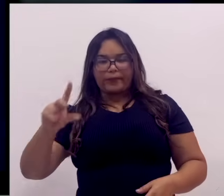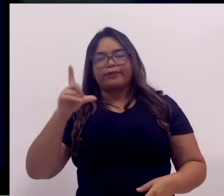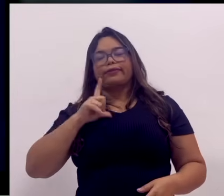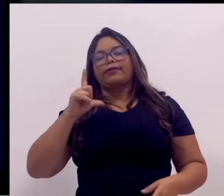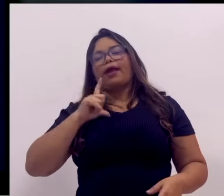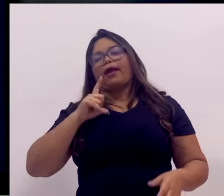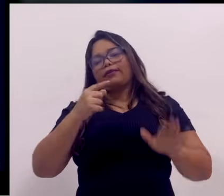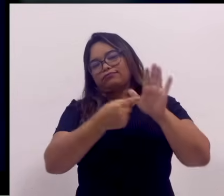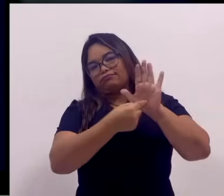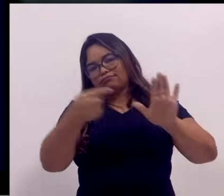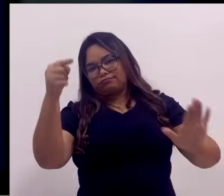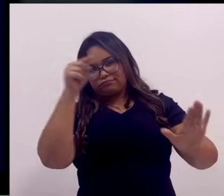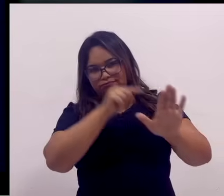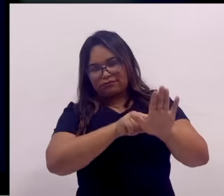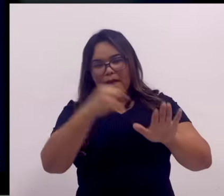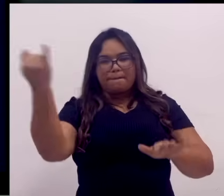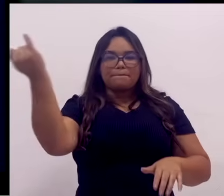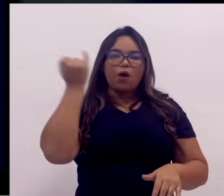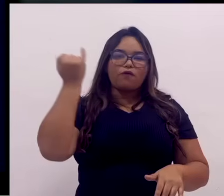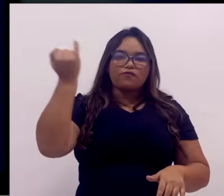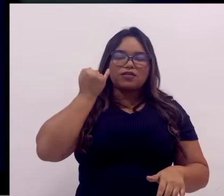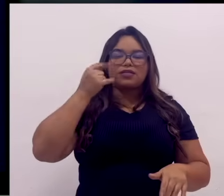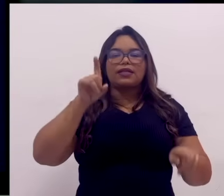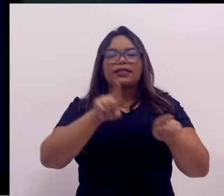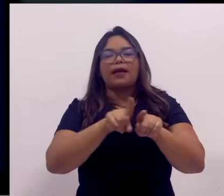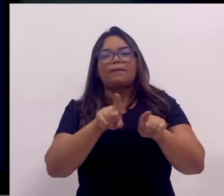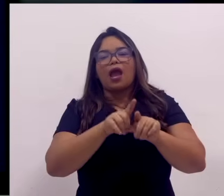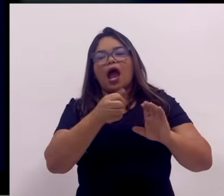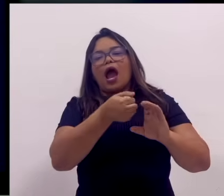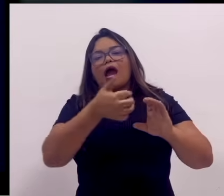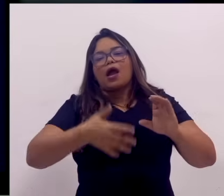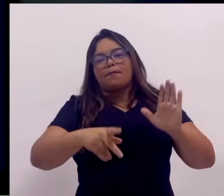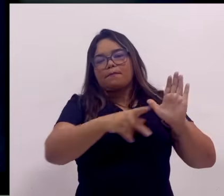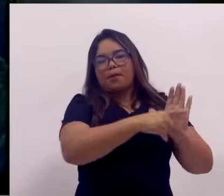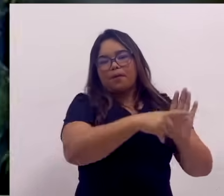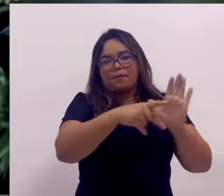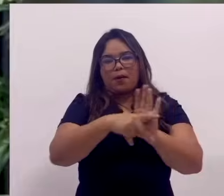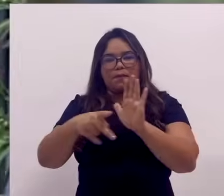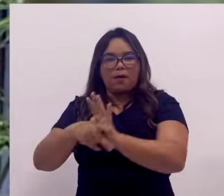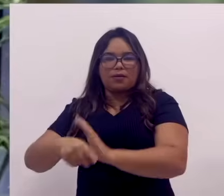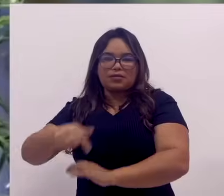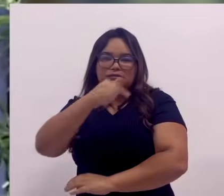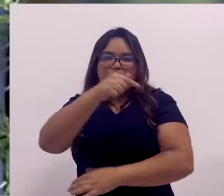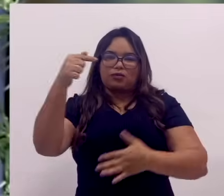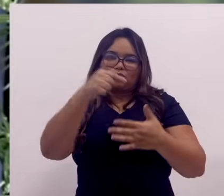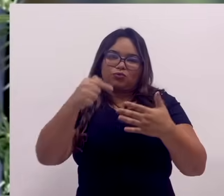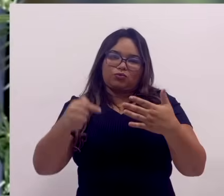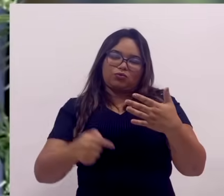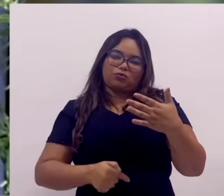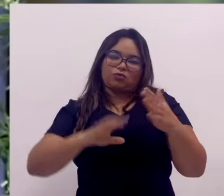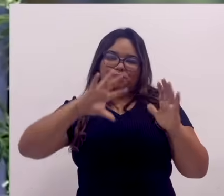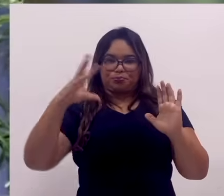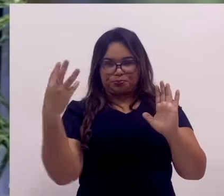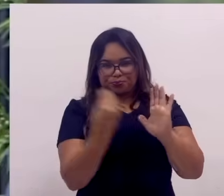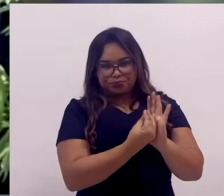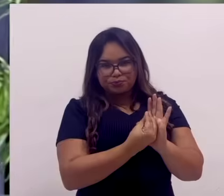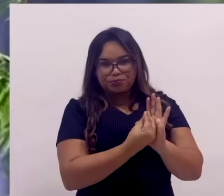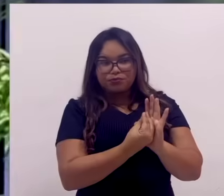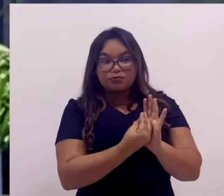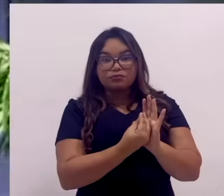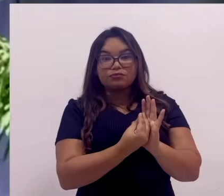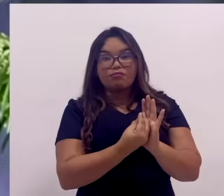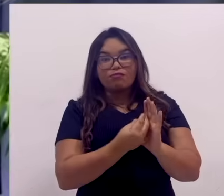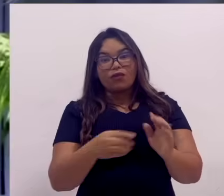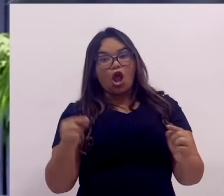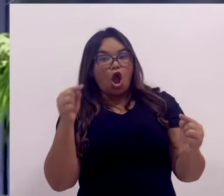significado profético. Há uma certa característica descrita em cada uma dessas igrejas que se aplica a elas nesse